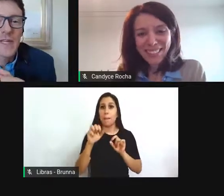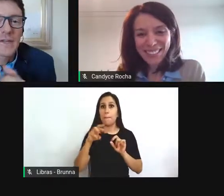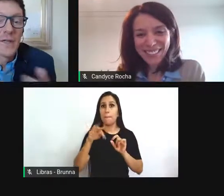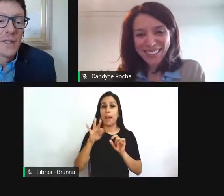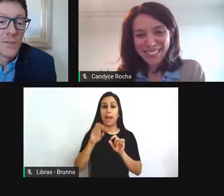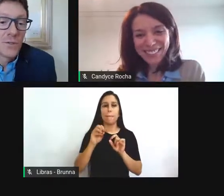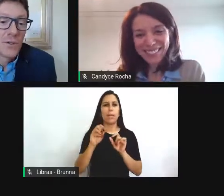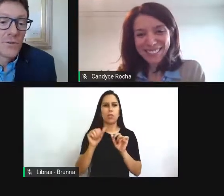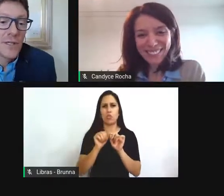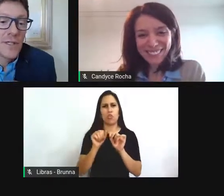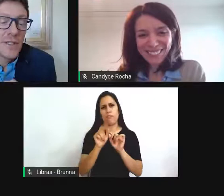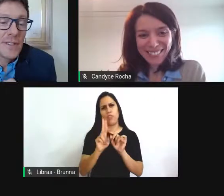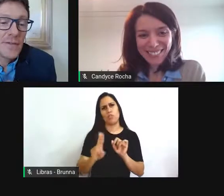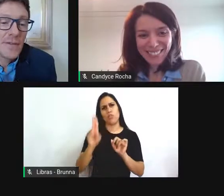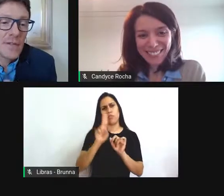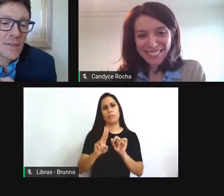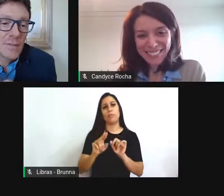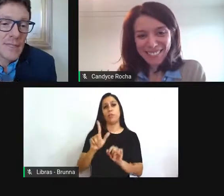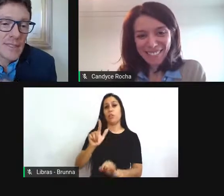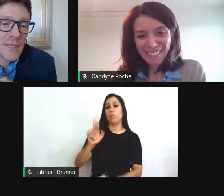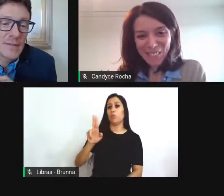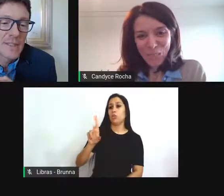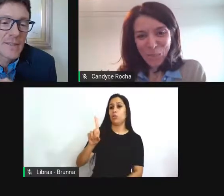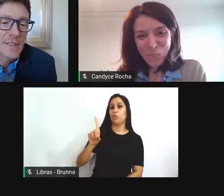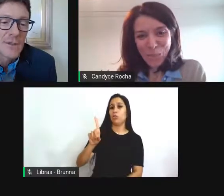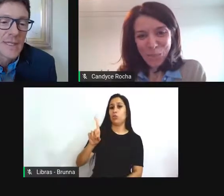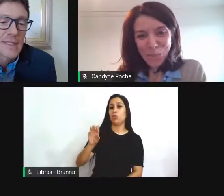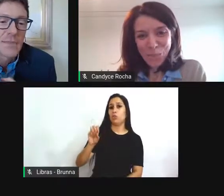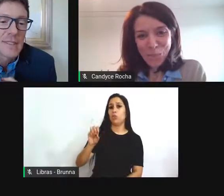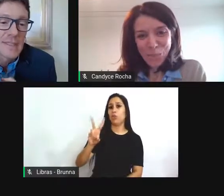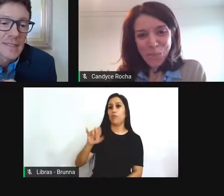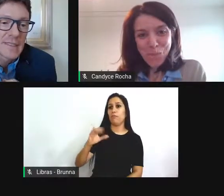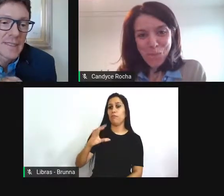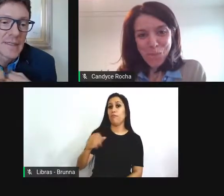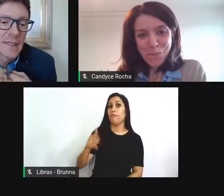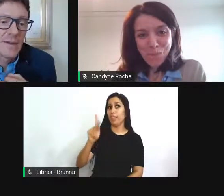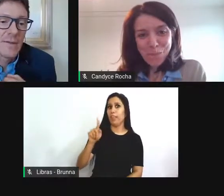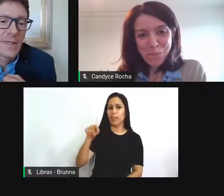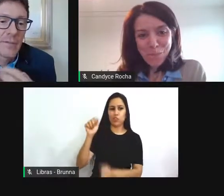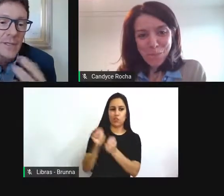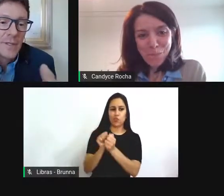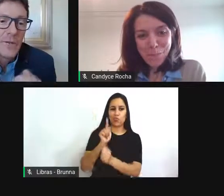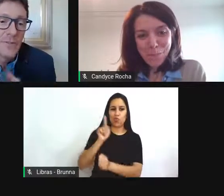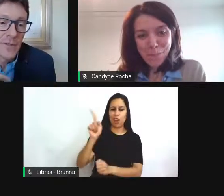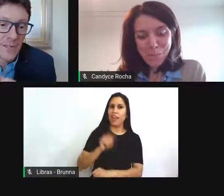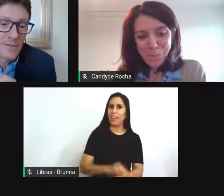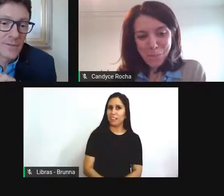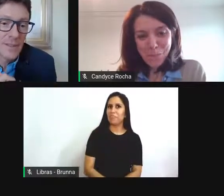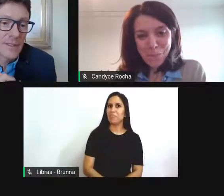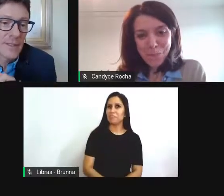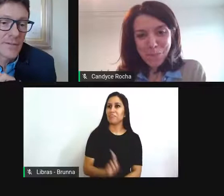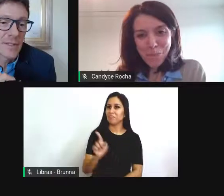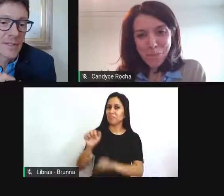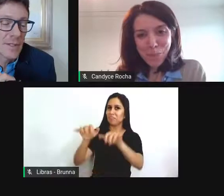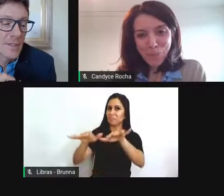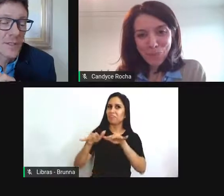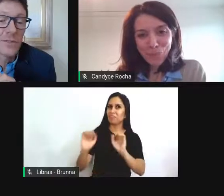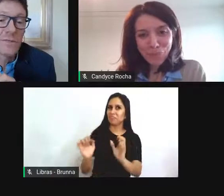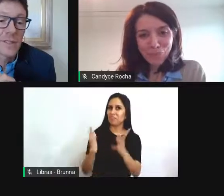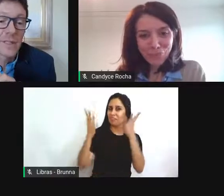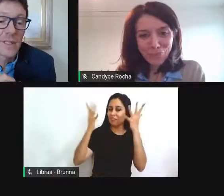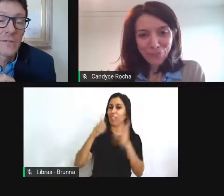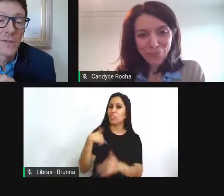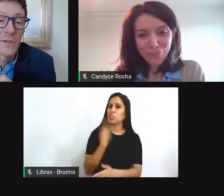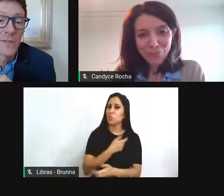os que fizeram. E o Ludovic esteve o ano passado na nossa jornada de pesquisa e extensão, ele abriu o evento, né? Esteve aqui com a